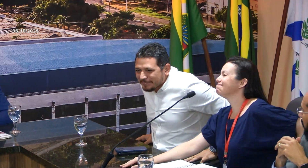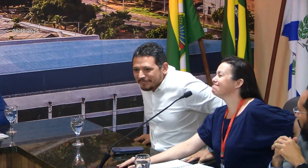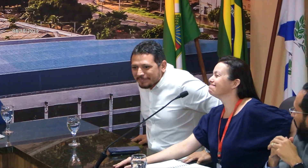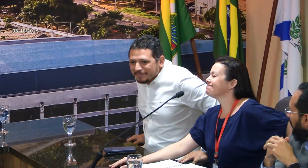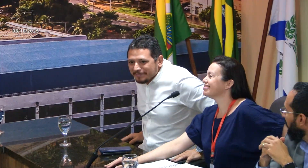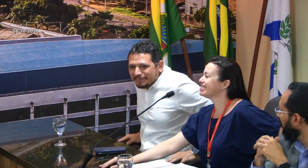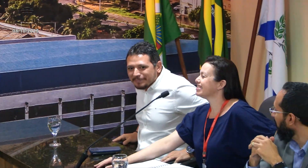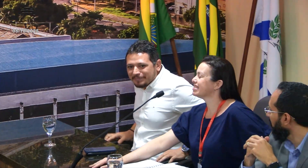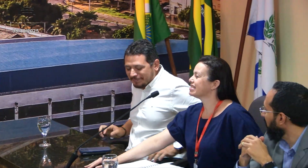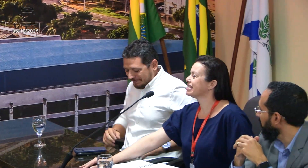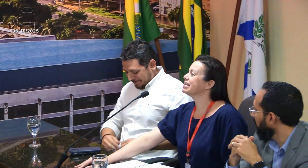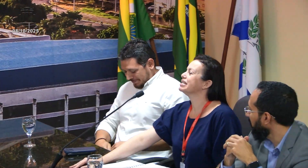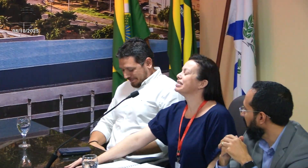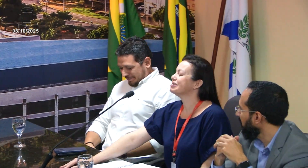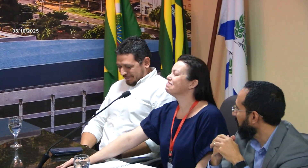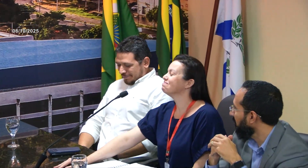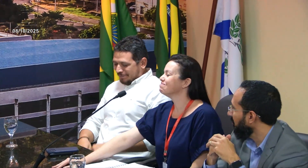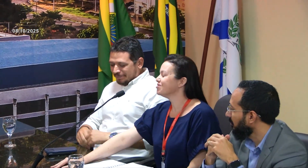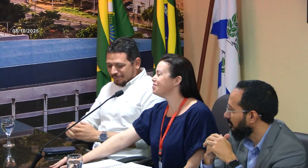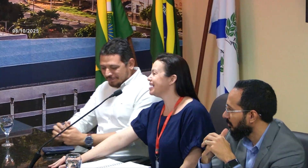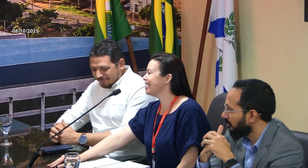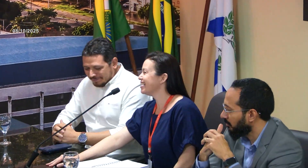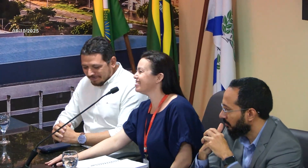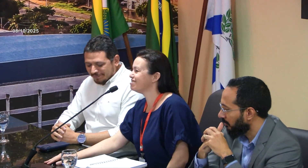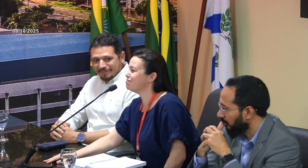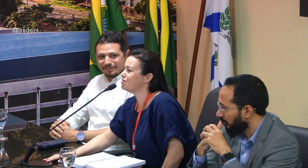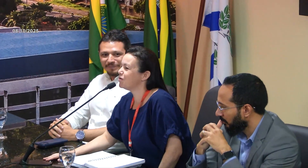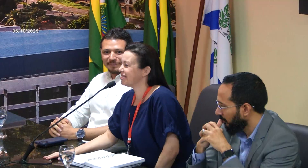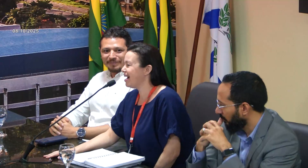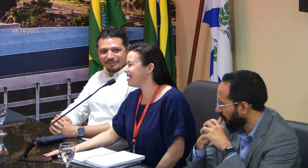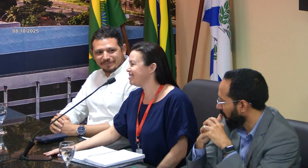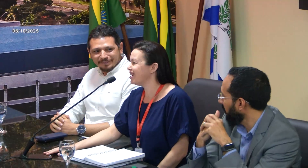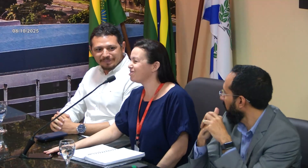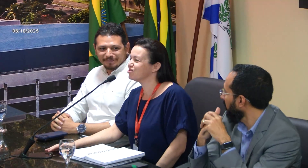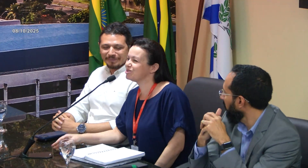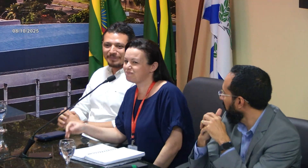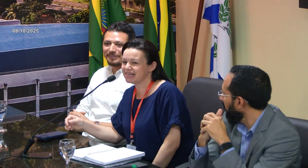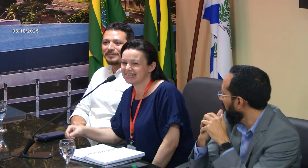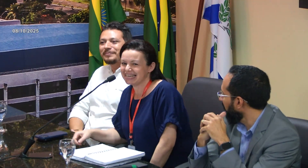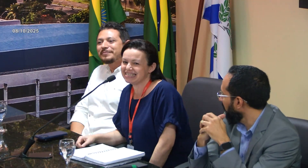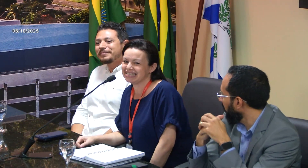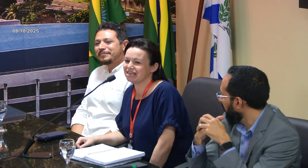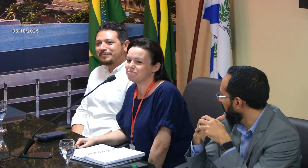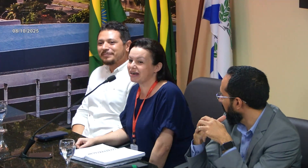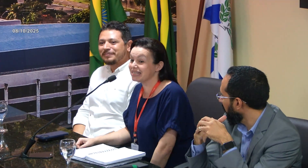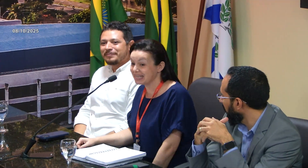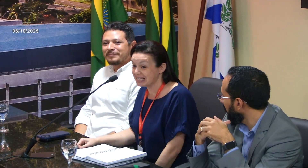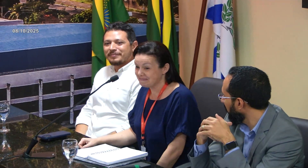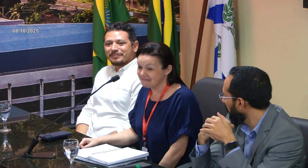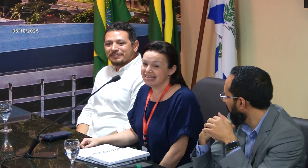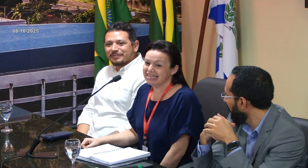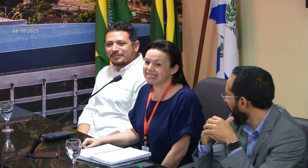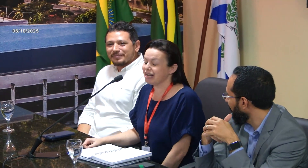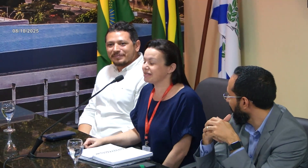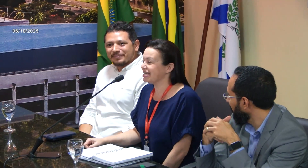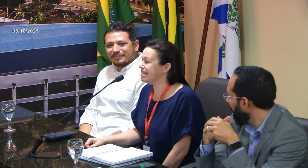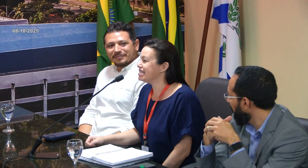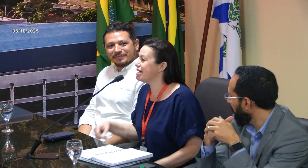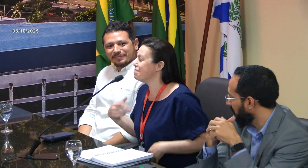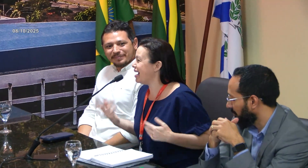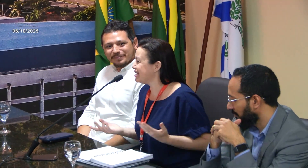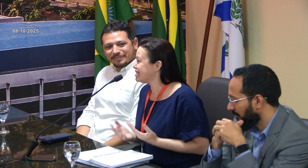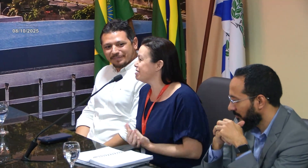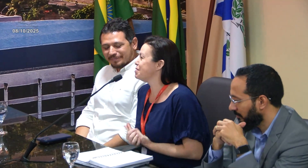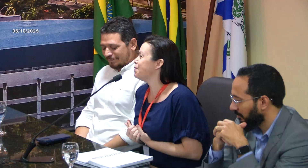gentileza, gerente de capacitação da AGFIS. Obrigada, uma boa tarde a todos os presentes. É um prazer estarmos aqui